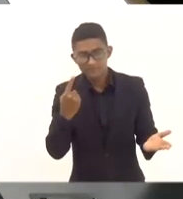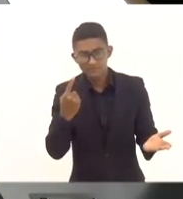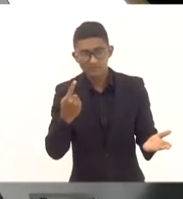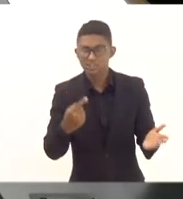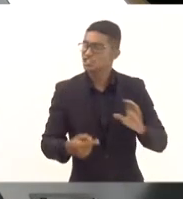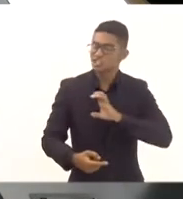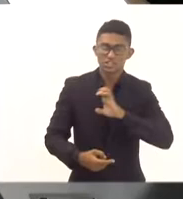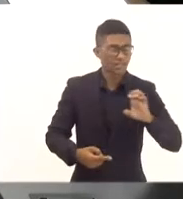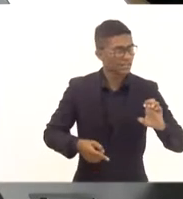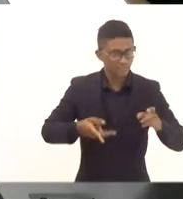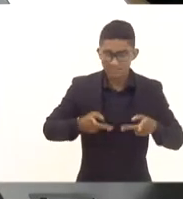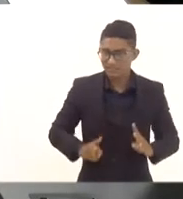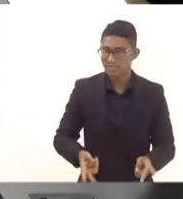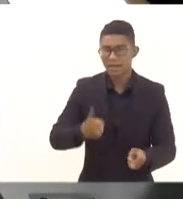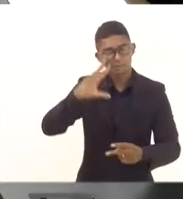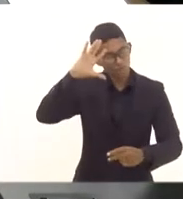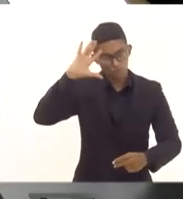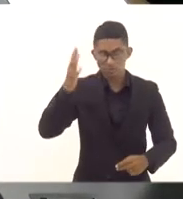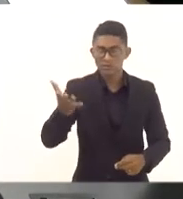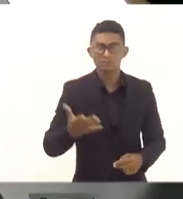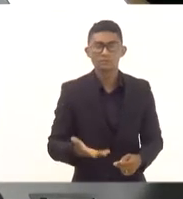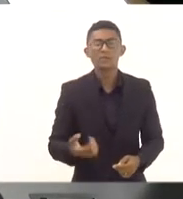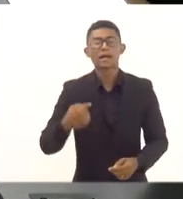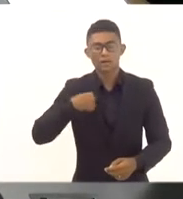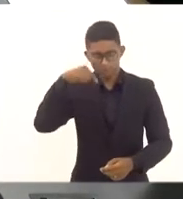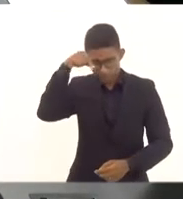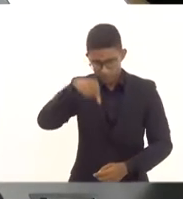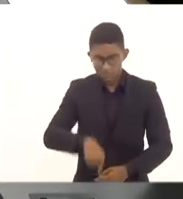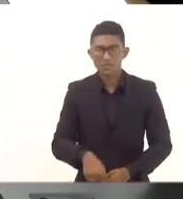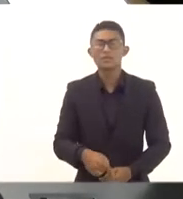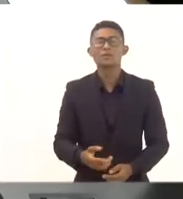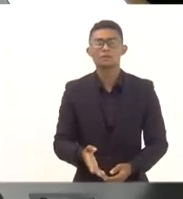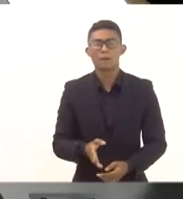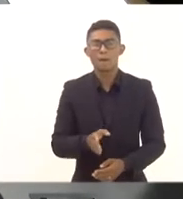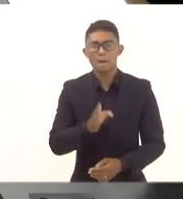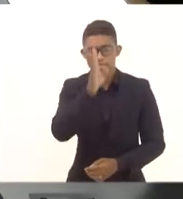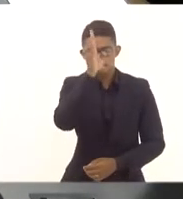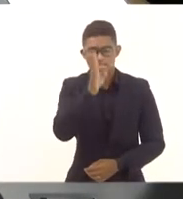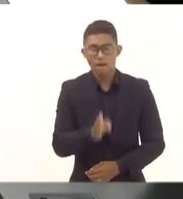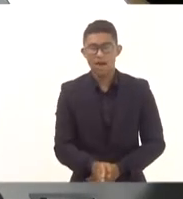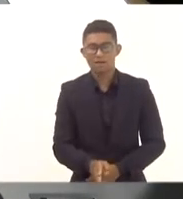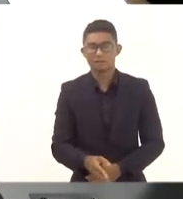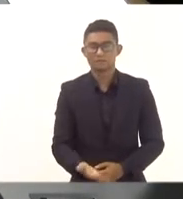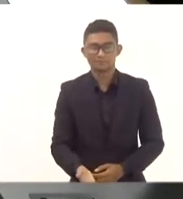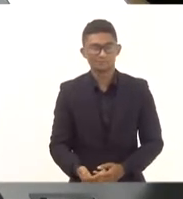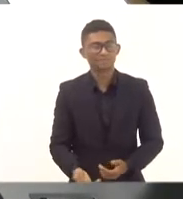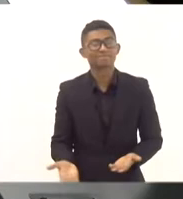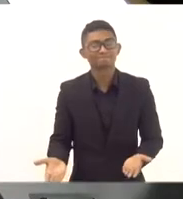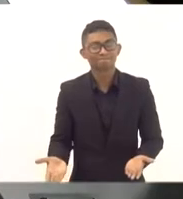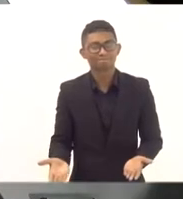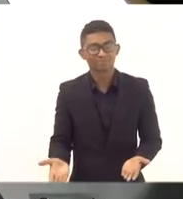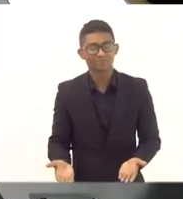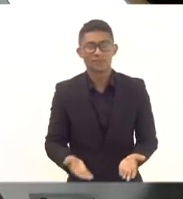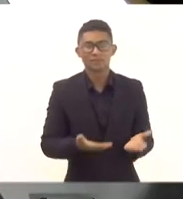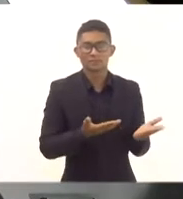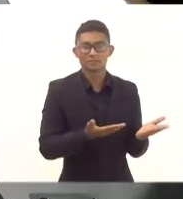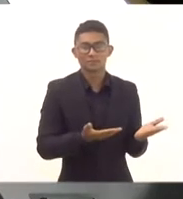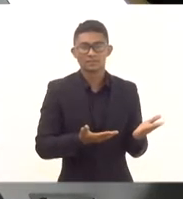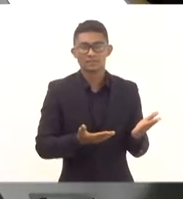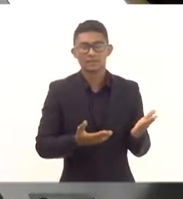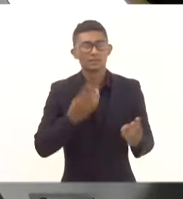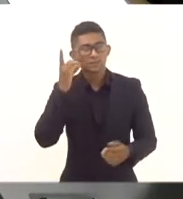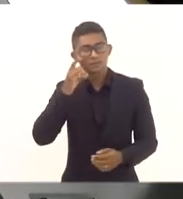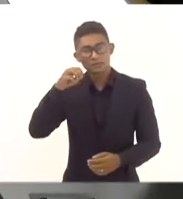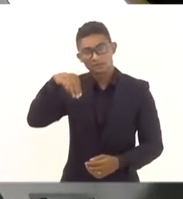esquerda eu não sabia e eu no centro passar a palavra o deputado Marcelo do seu Dino ele ficar à vontade